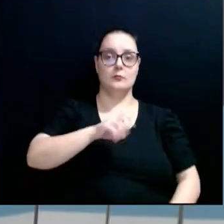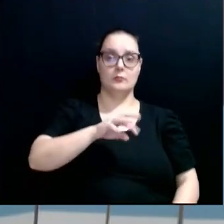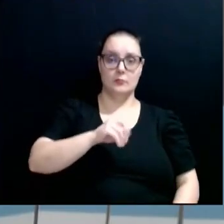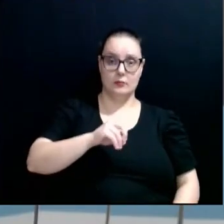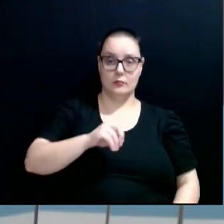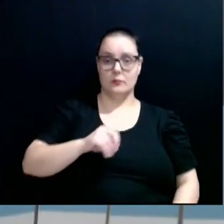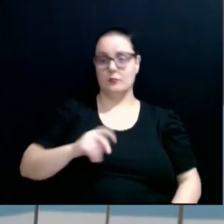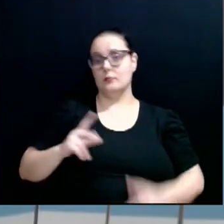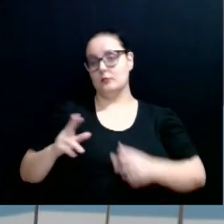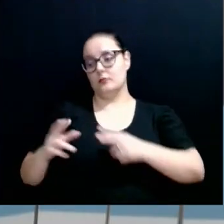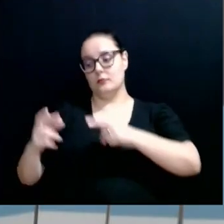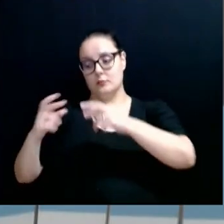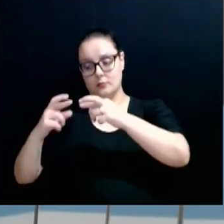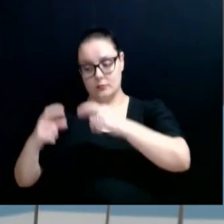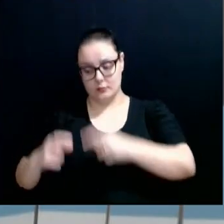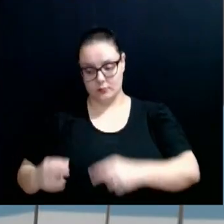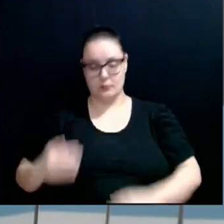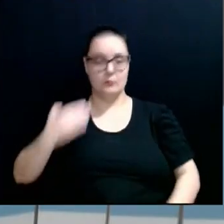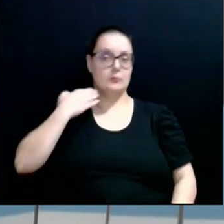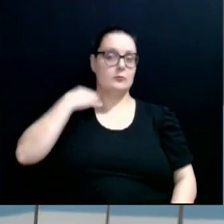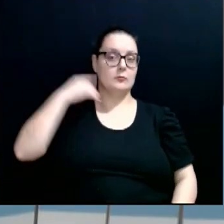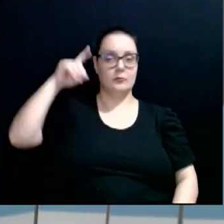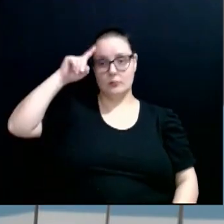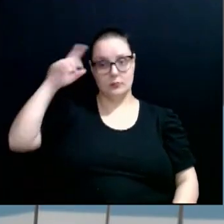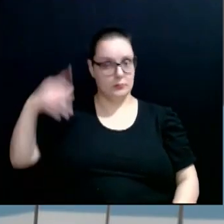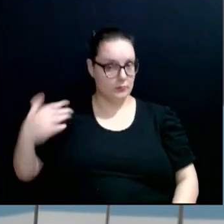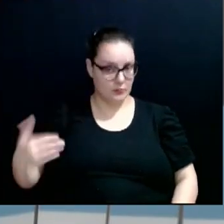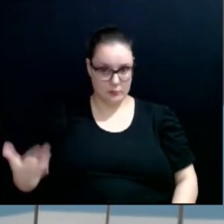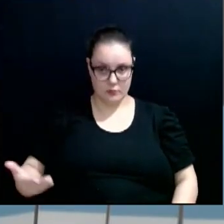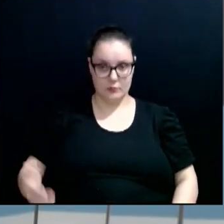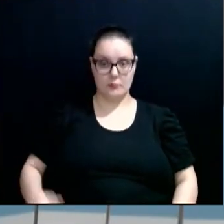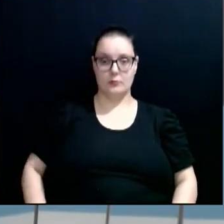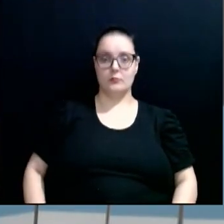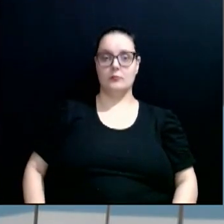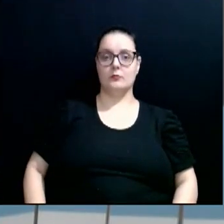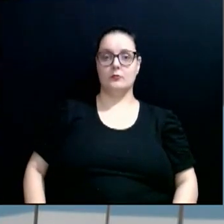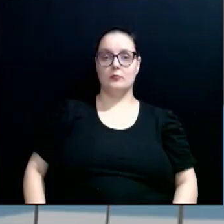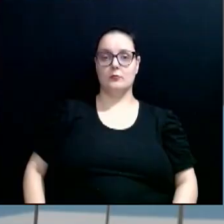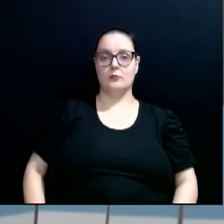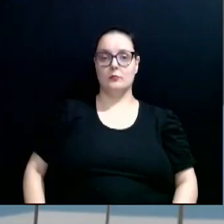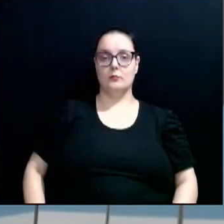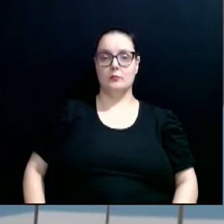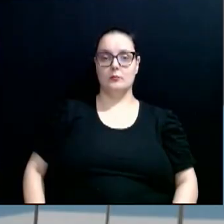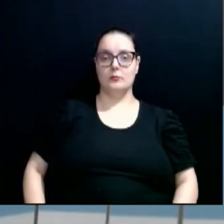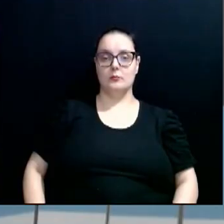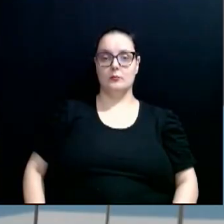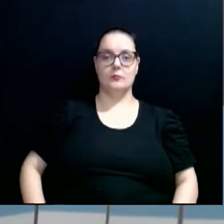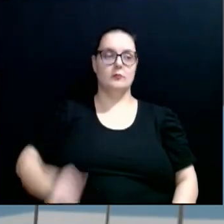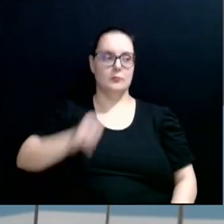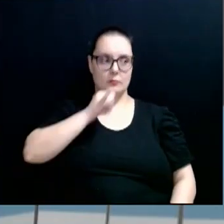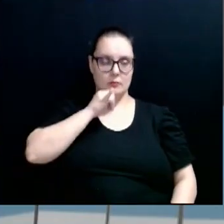conta bancária todo dia, ela tem como, dá um exemplo, tá? Vendeu esse